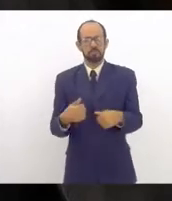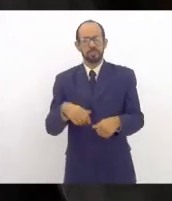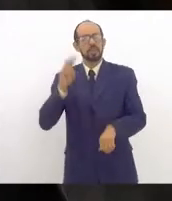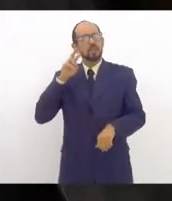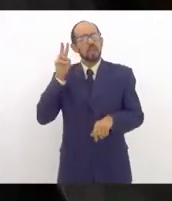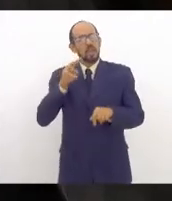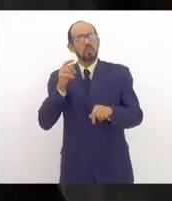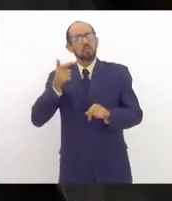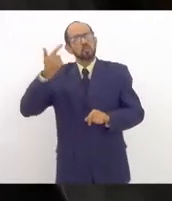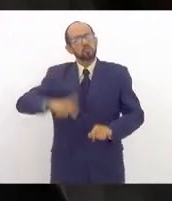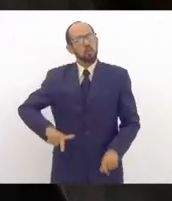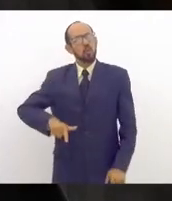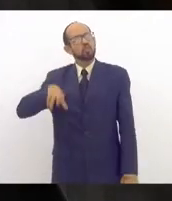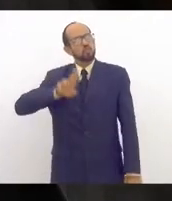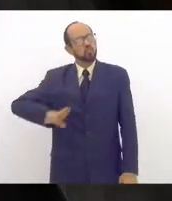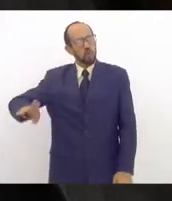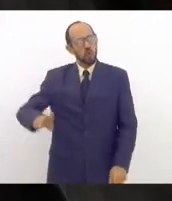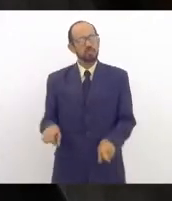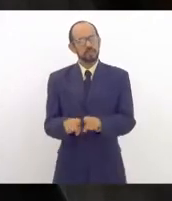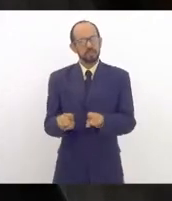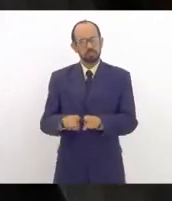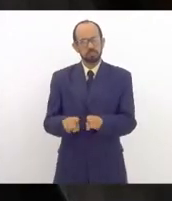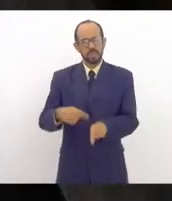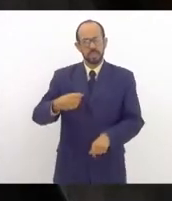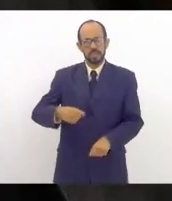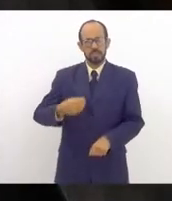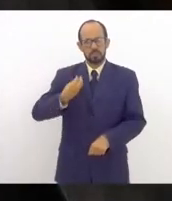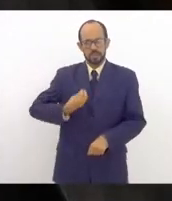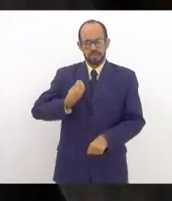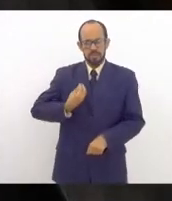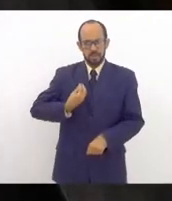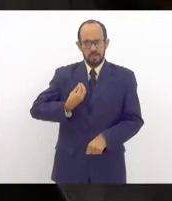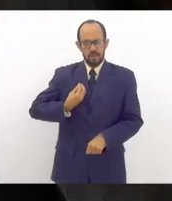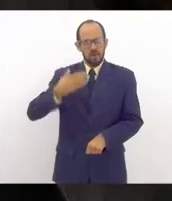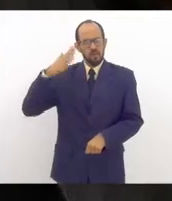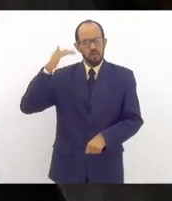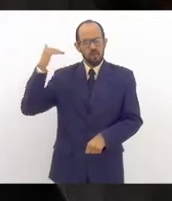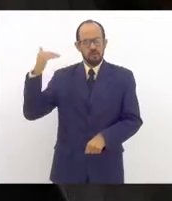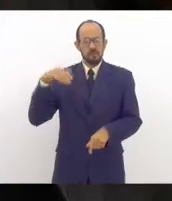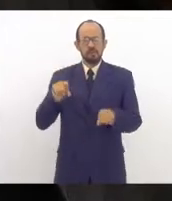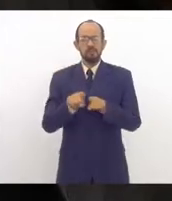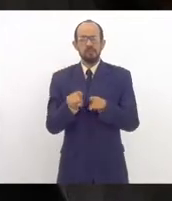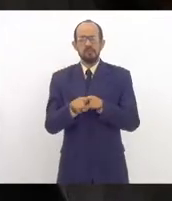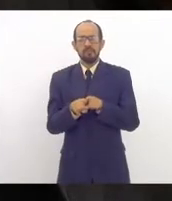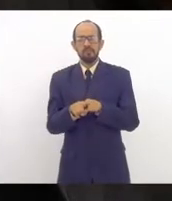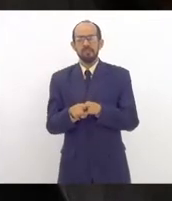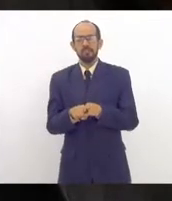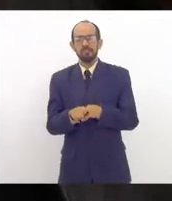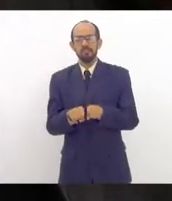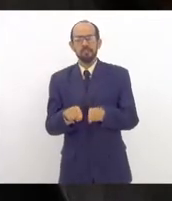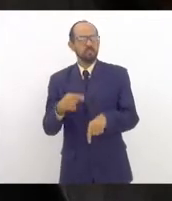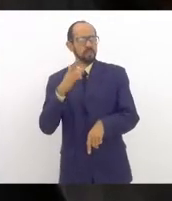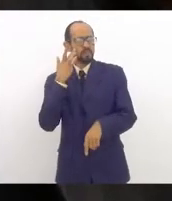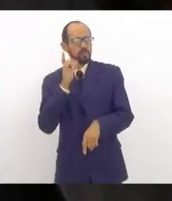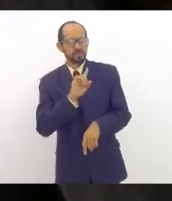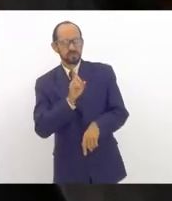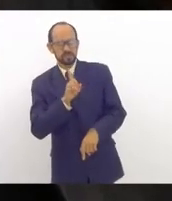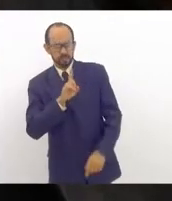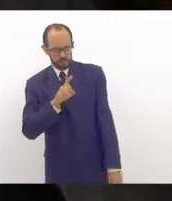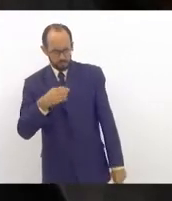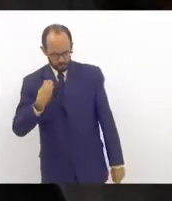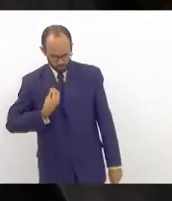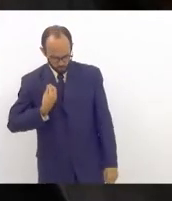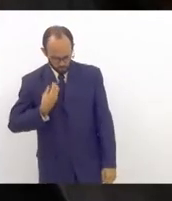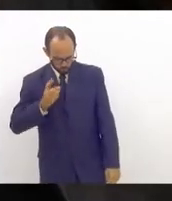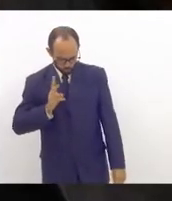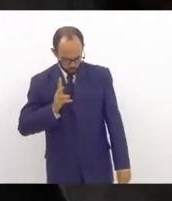que participava da Jovem Guarda com grande sucesso que nem sei se viva ainda